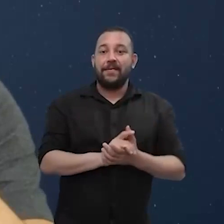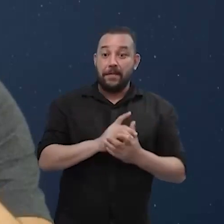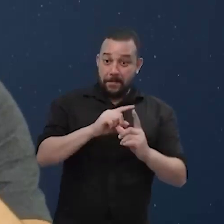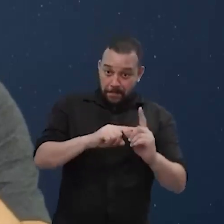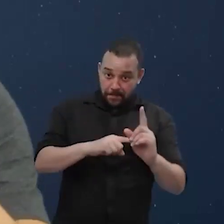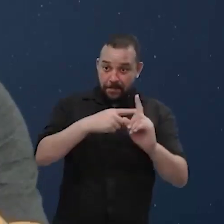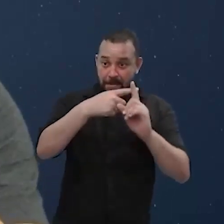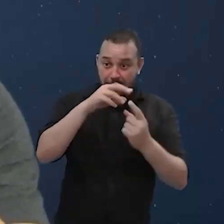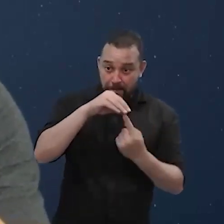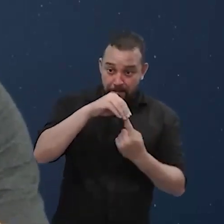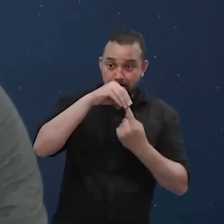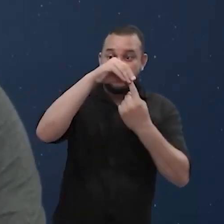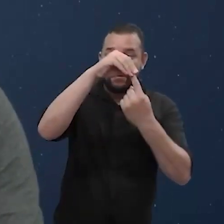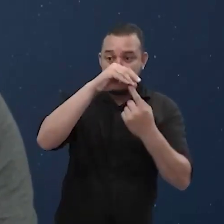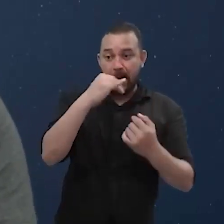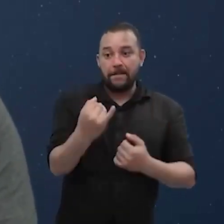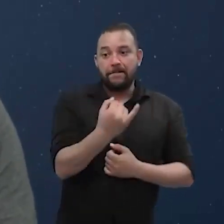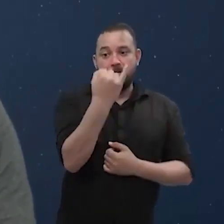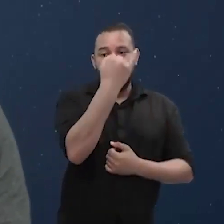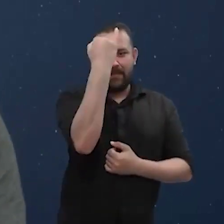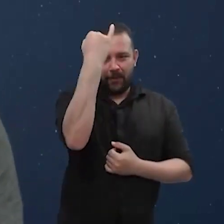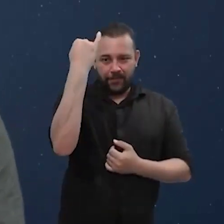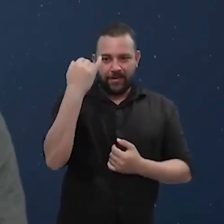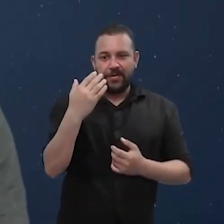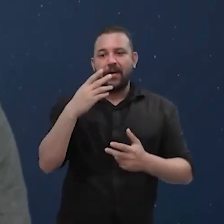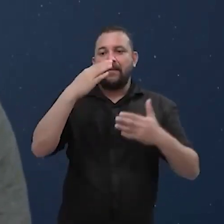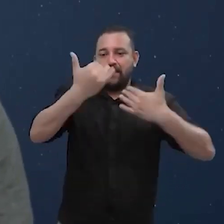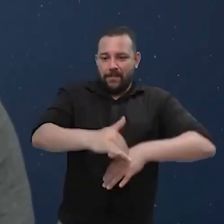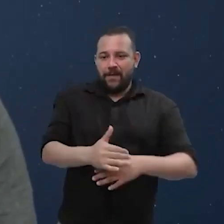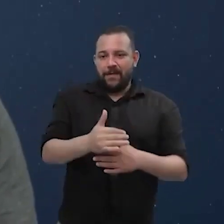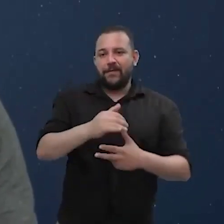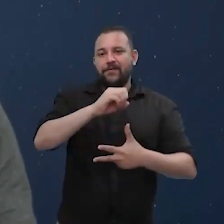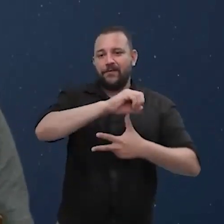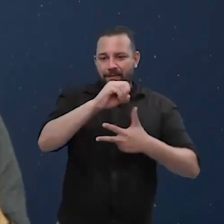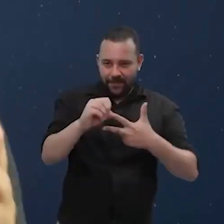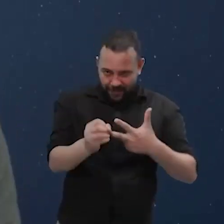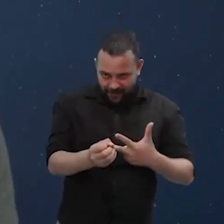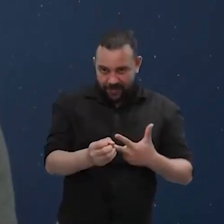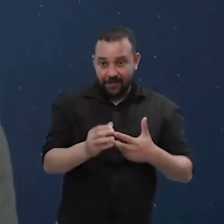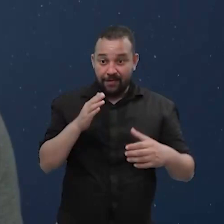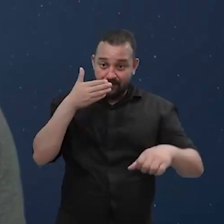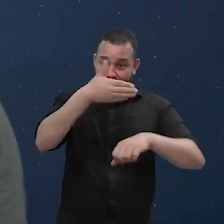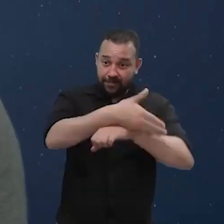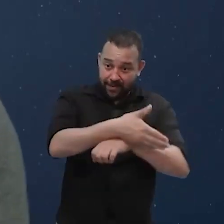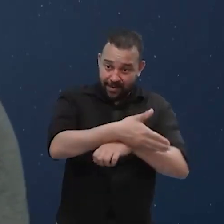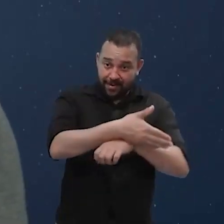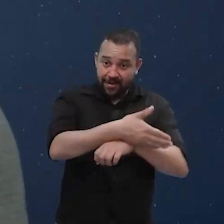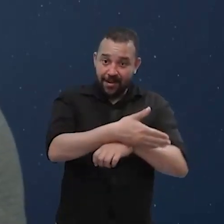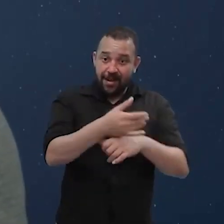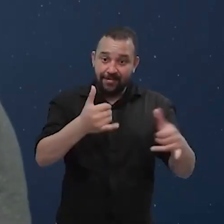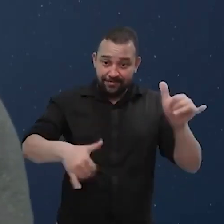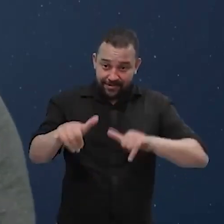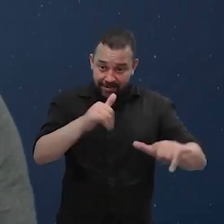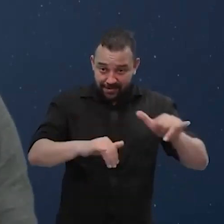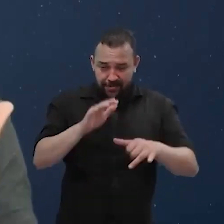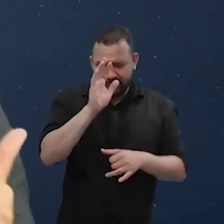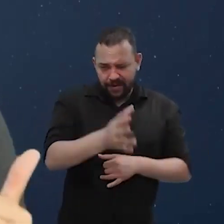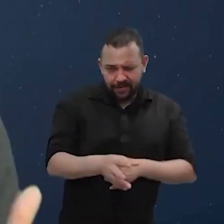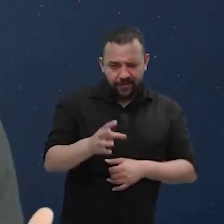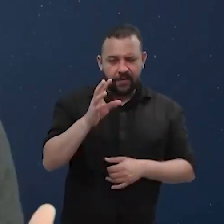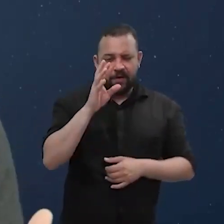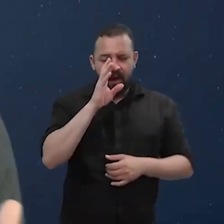mais recorrentes na prova do Enem. Então, dentro da parte de Química, nós já vimos na